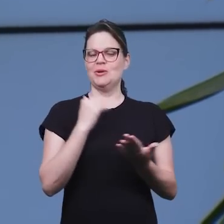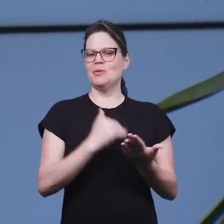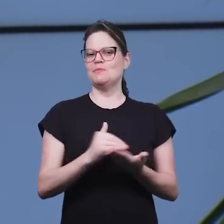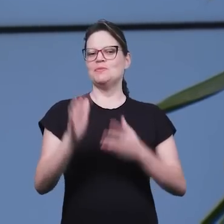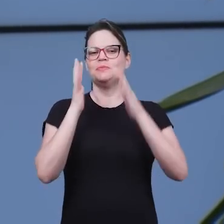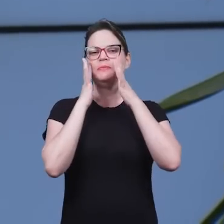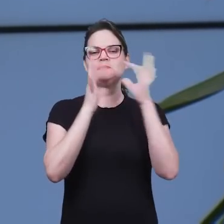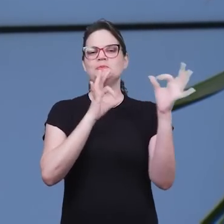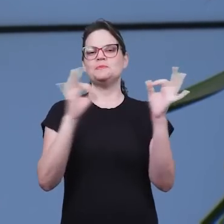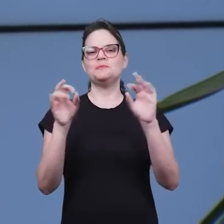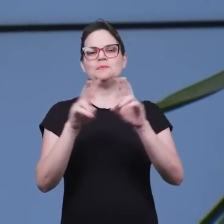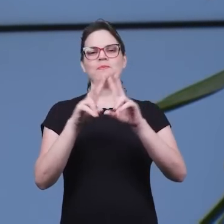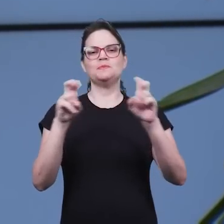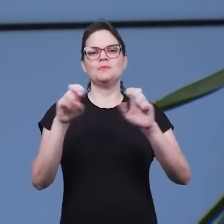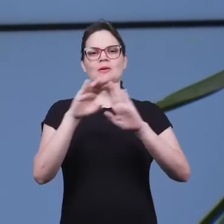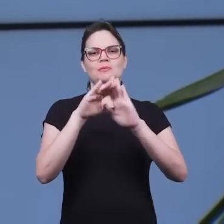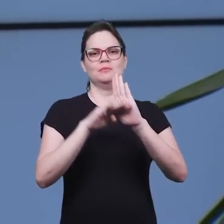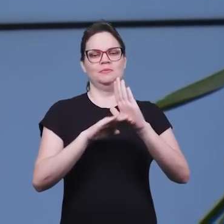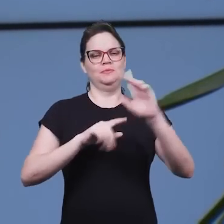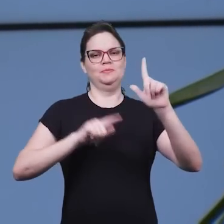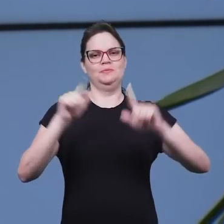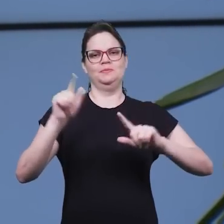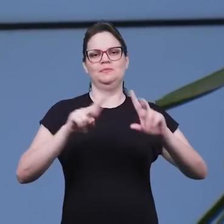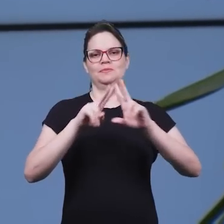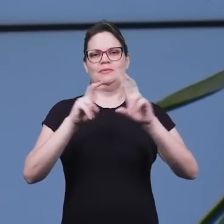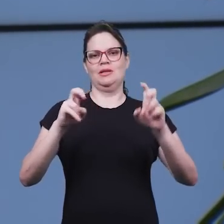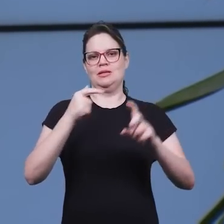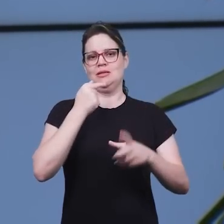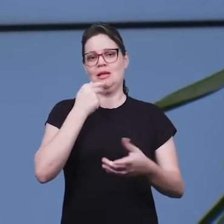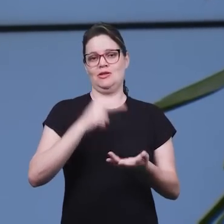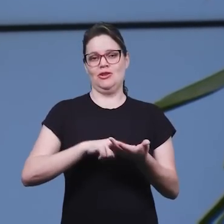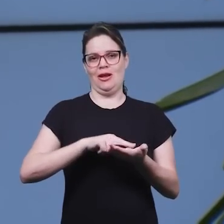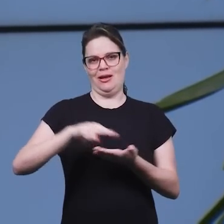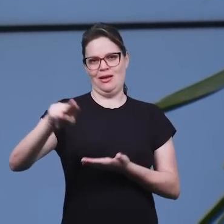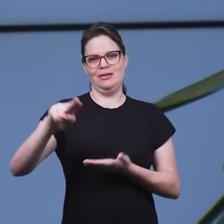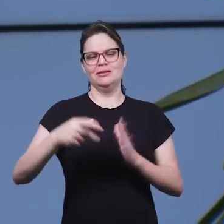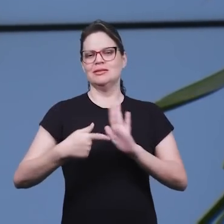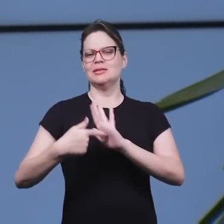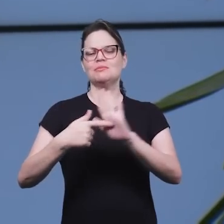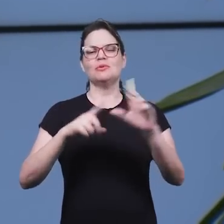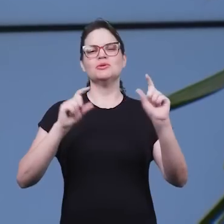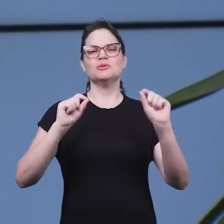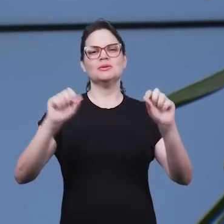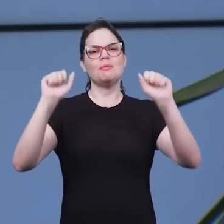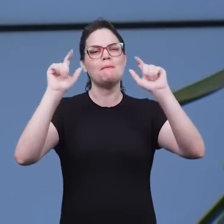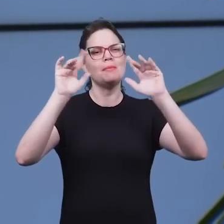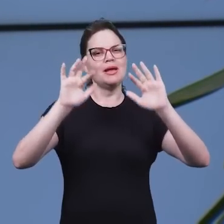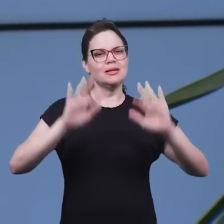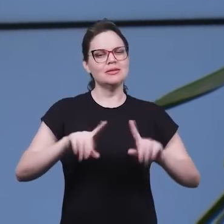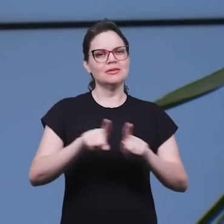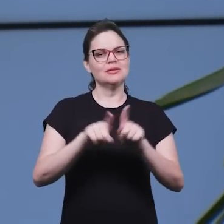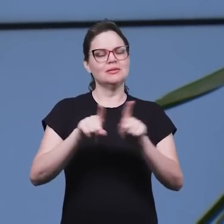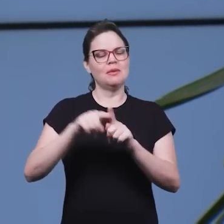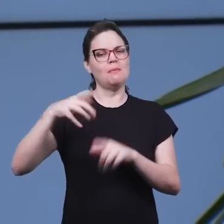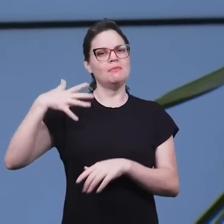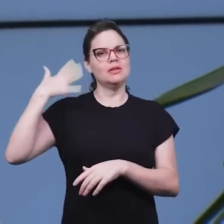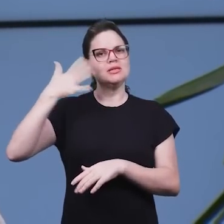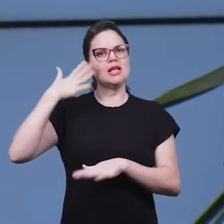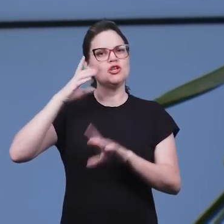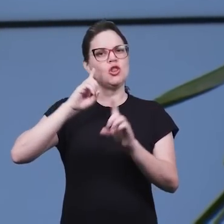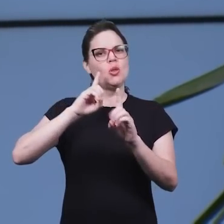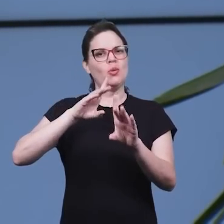começa a assistir agora ao programa, nosso programa semanal, e um programa que tem trazido a bênção, a mensagem,